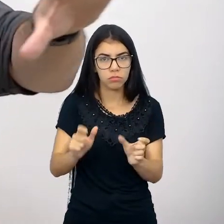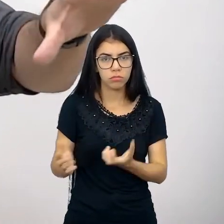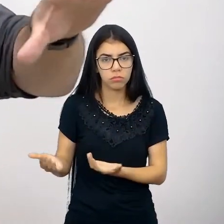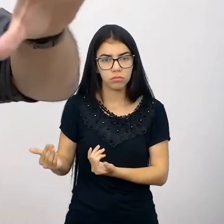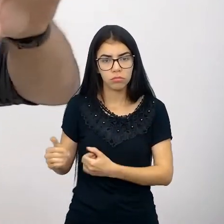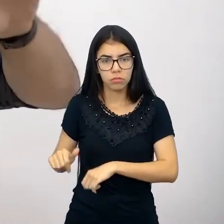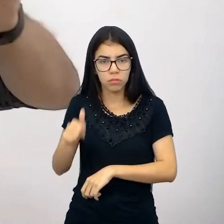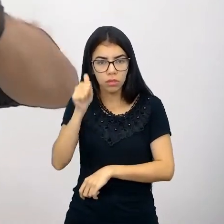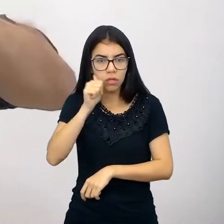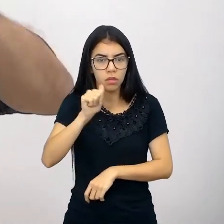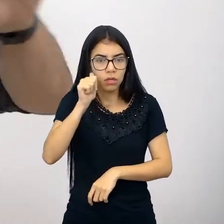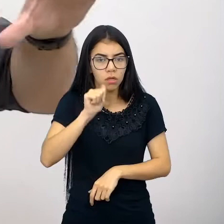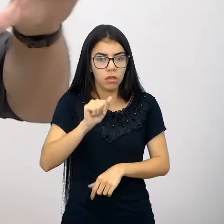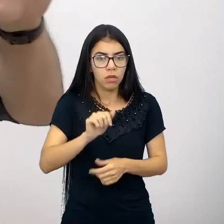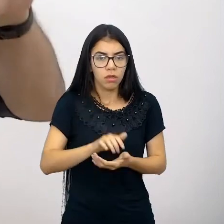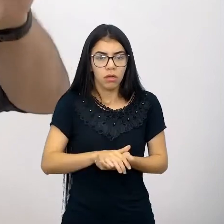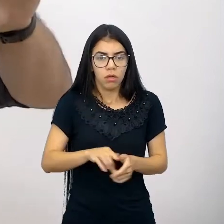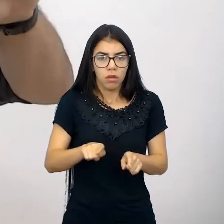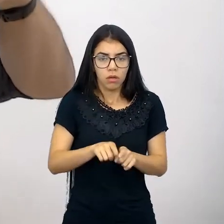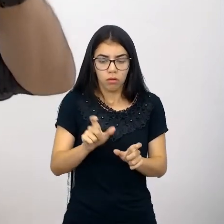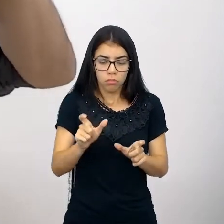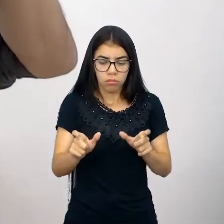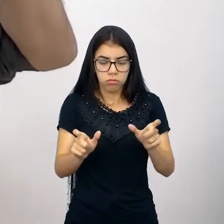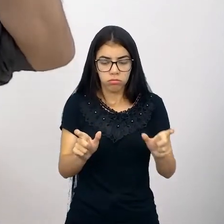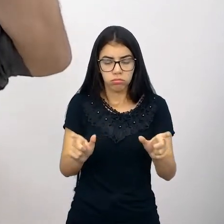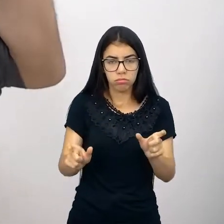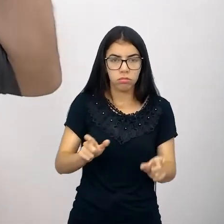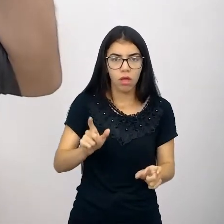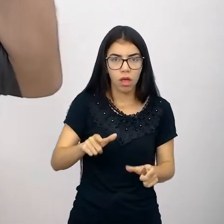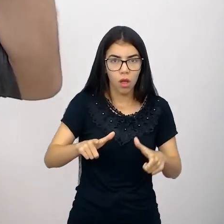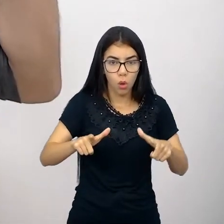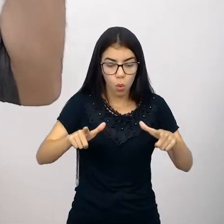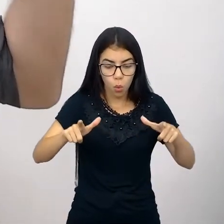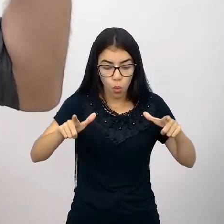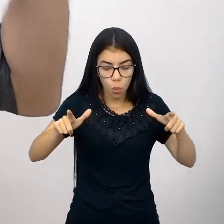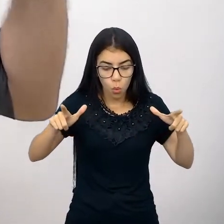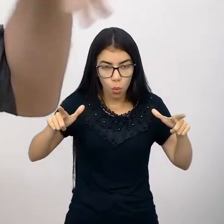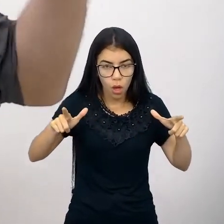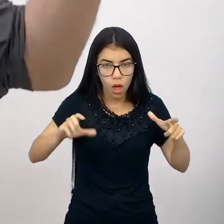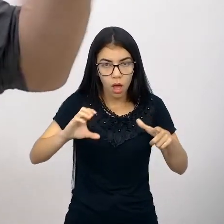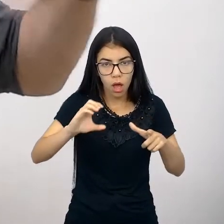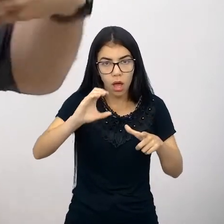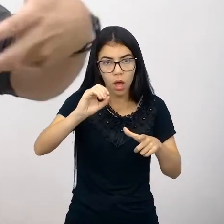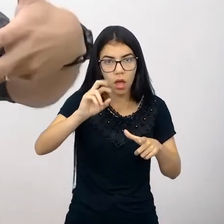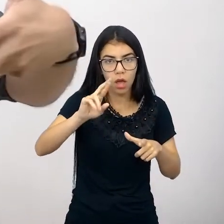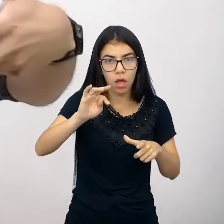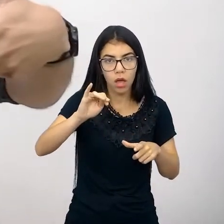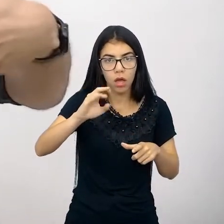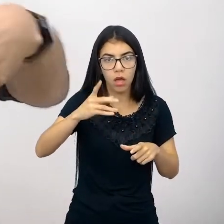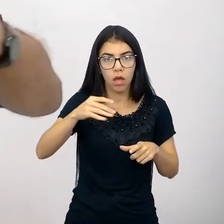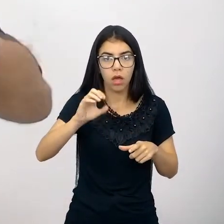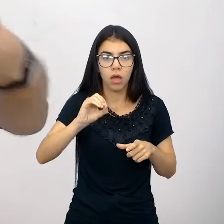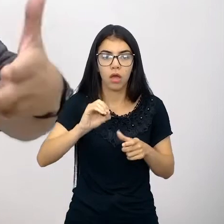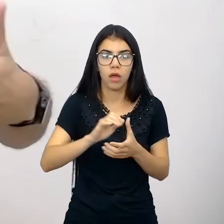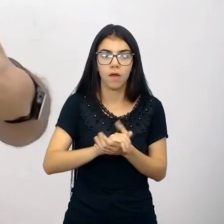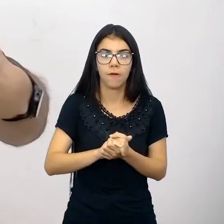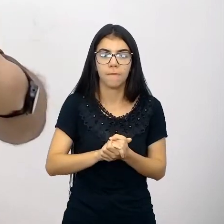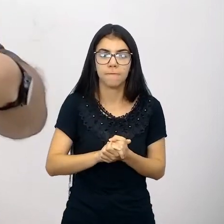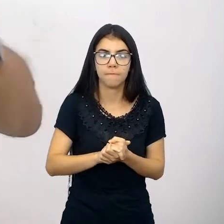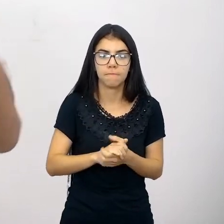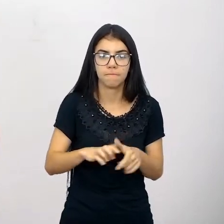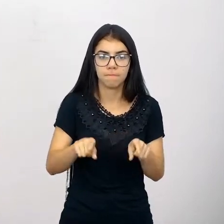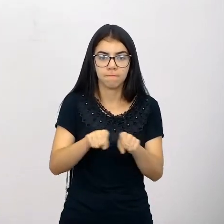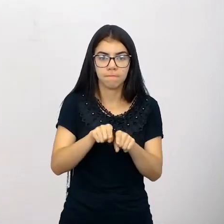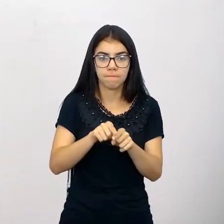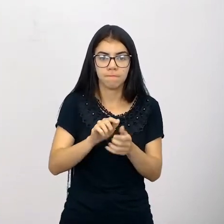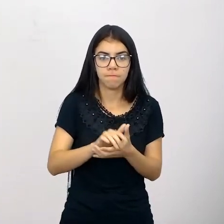as mulheres saindo, os papagaios sendo colocados. Aí você amplia mais, você tem a imagem do cortiço, aquele rebuliço de gente, aquela quantidade de gente.